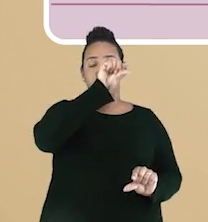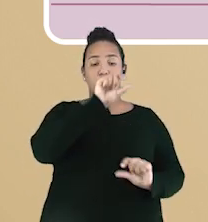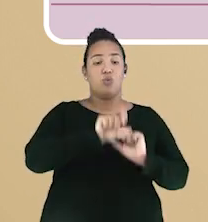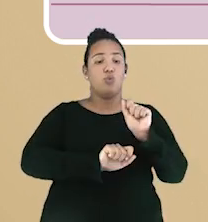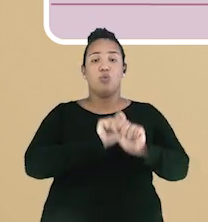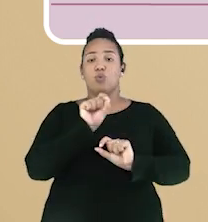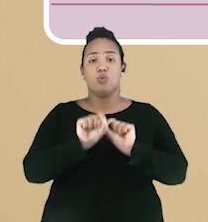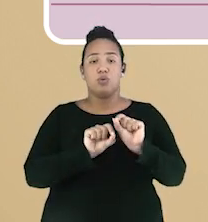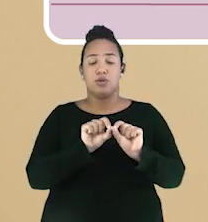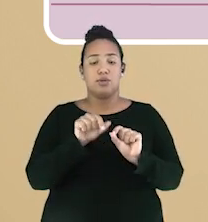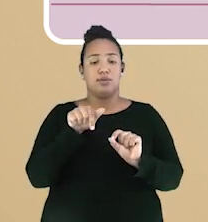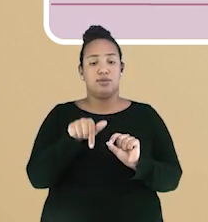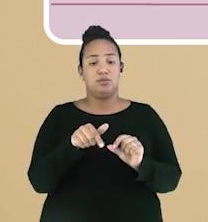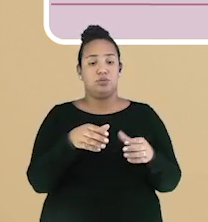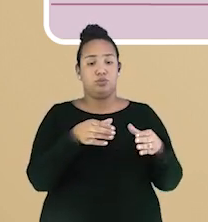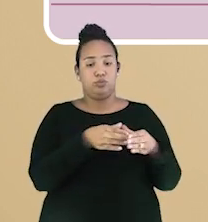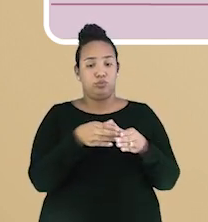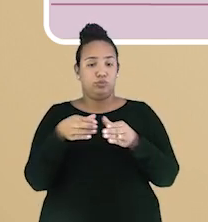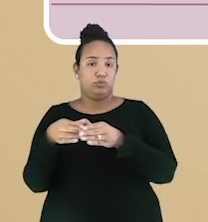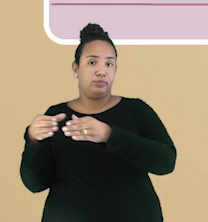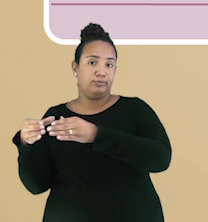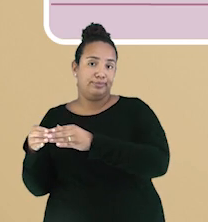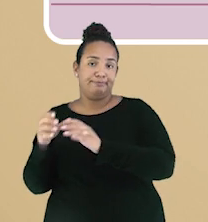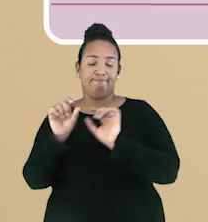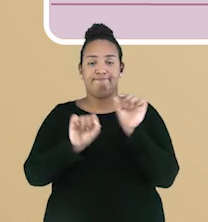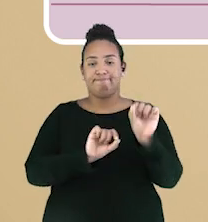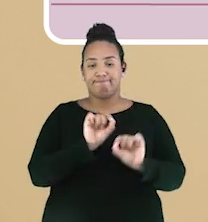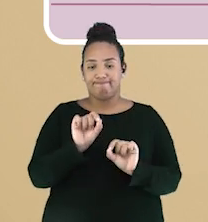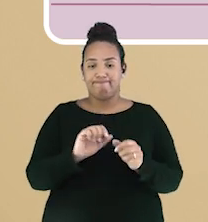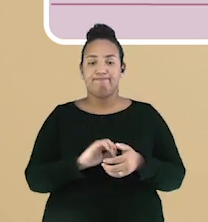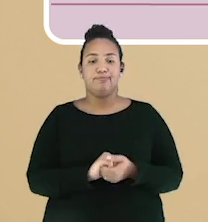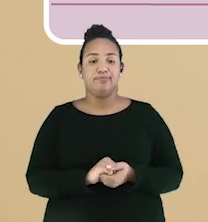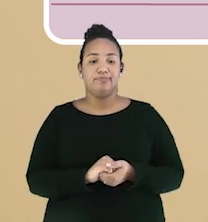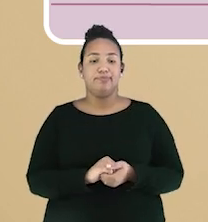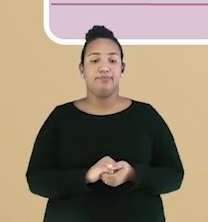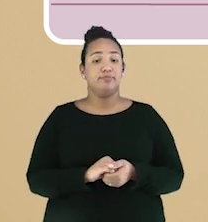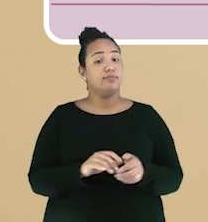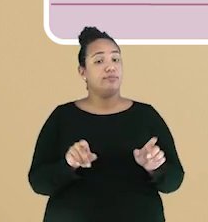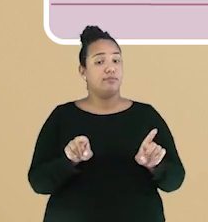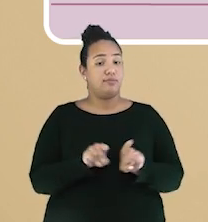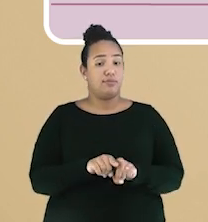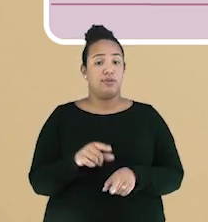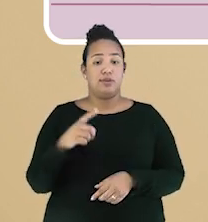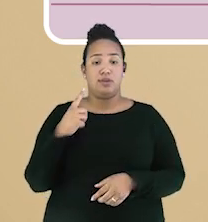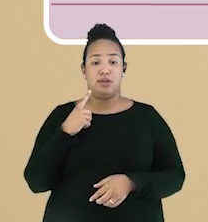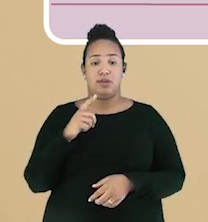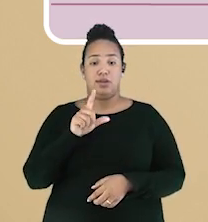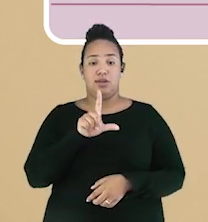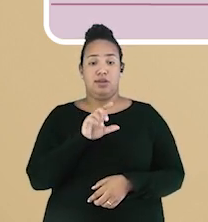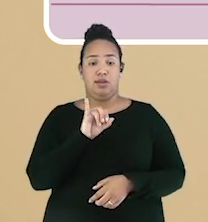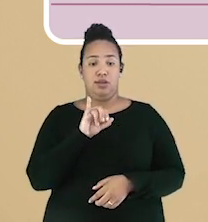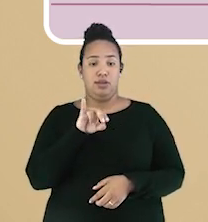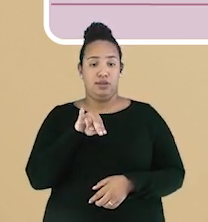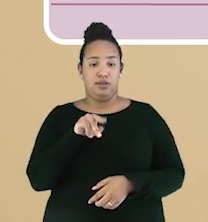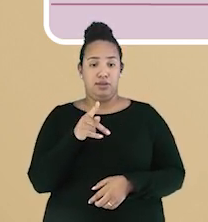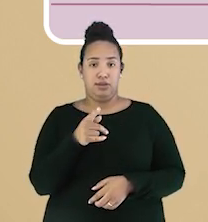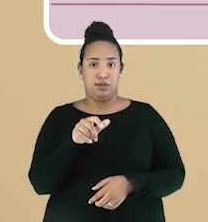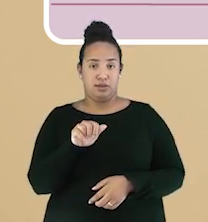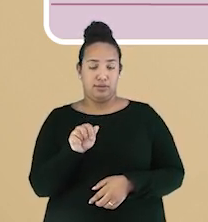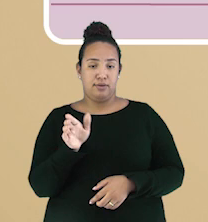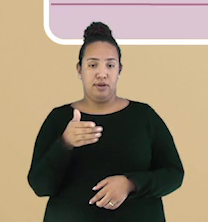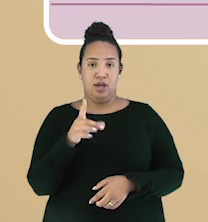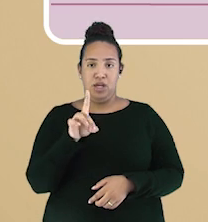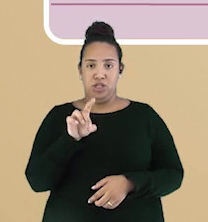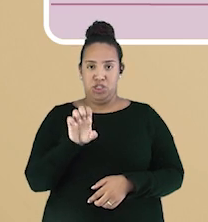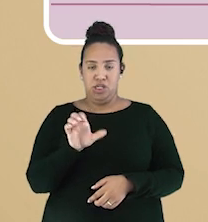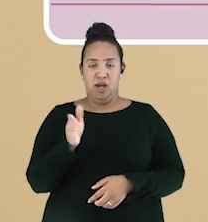ou categorizar os dados. A gente tem também as linhas de grade. Elas servem como linhas auxiliares e